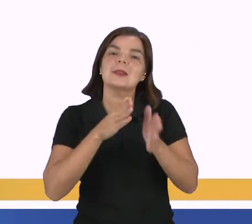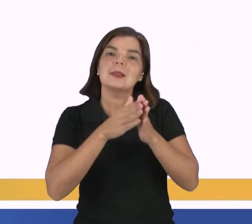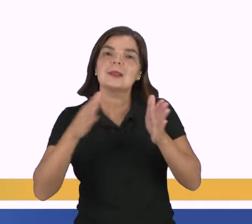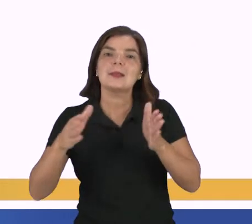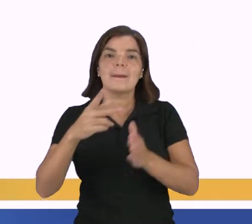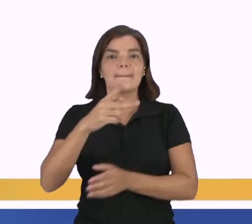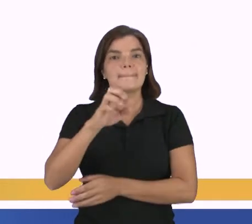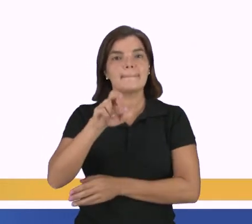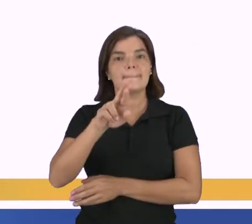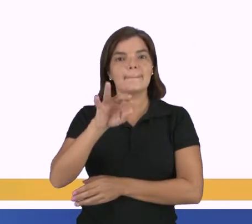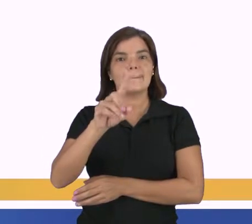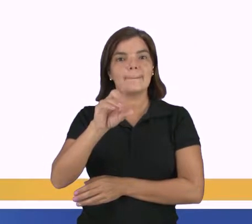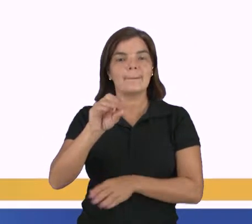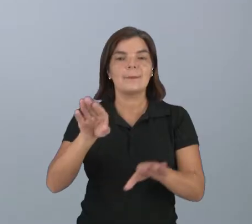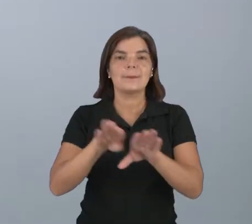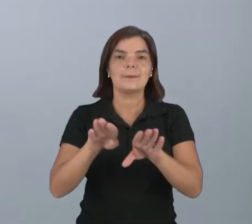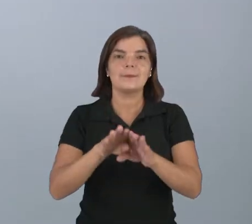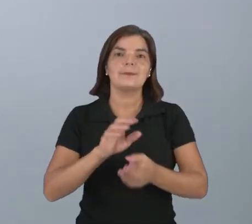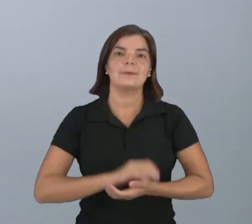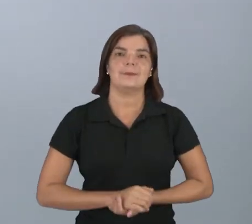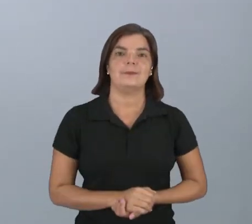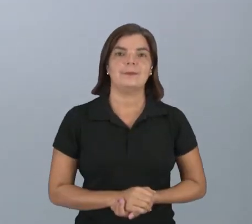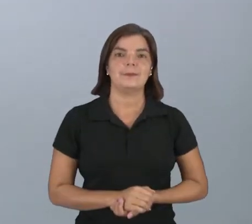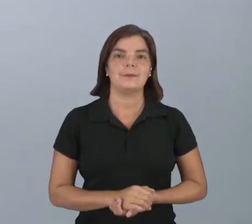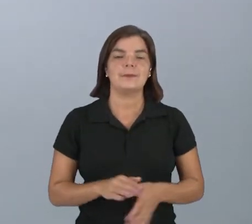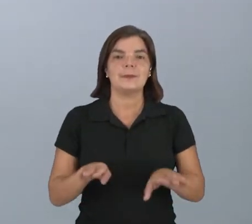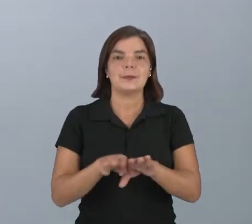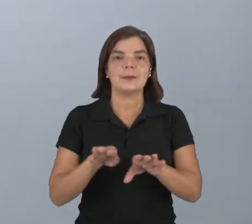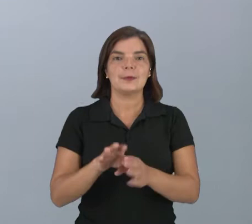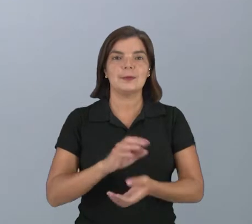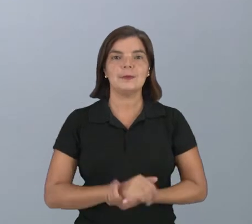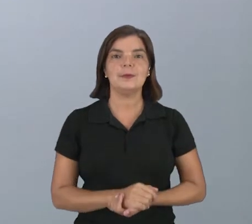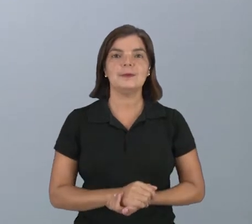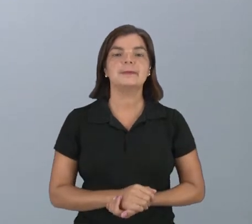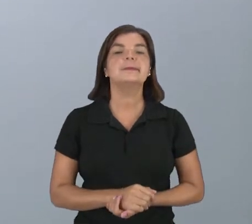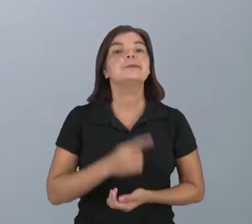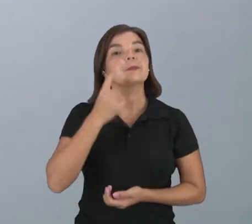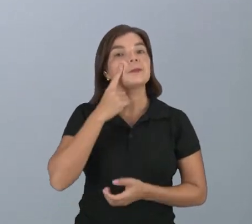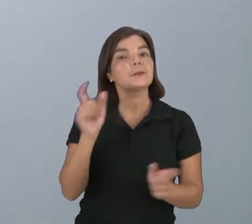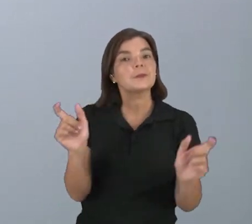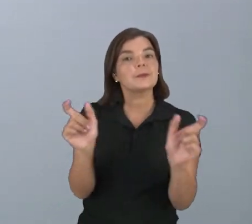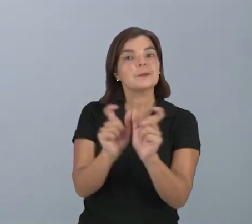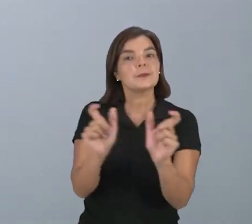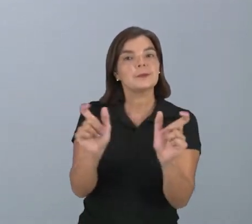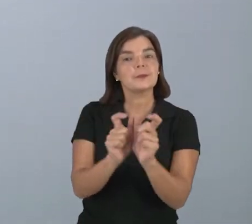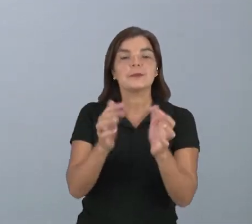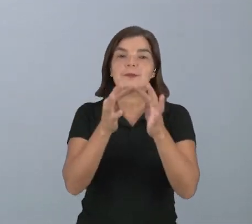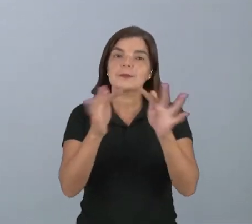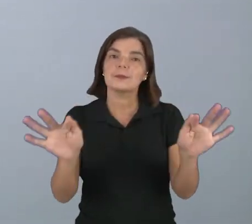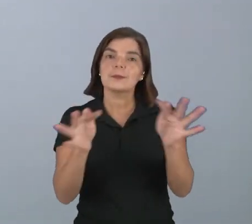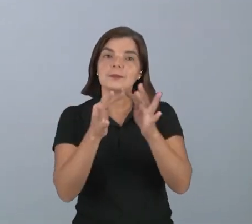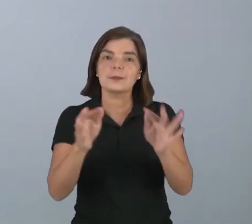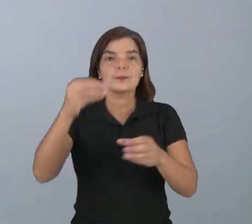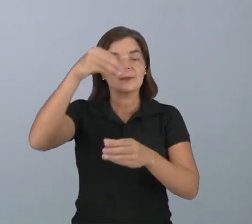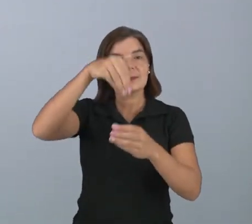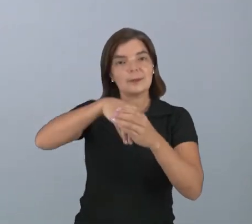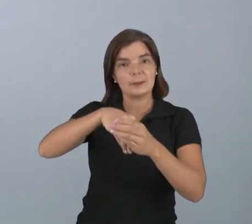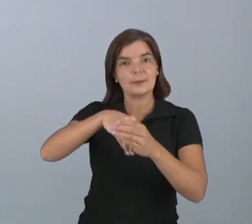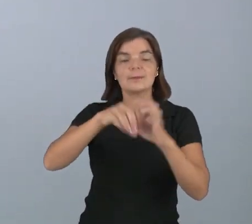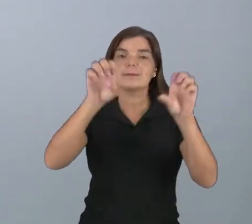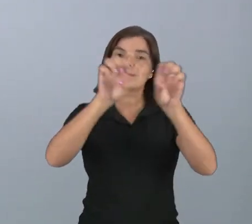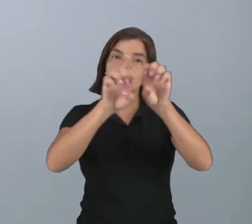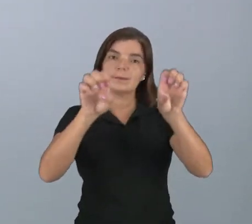mais orações de sentido completo. O período ele já vai ser ali composto pelas orações, dentro daquela